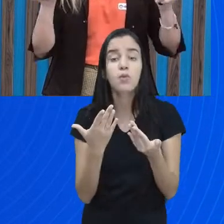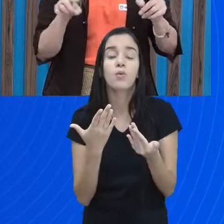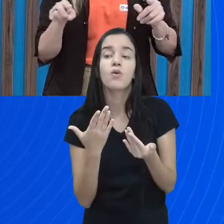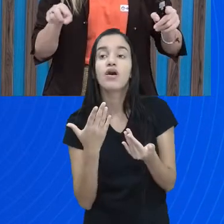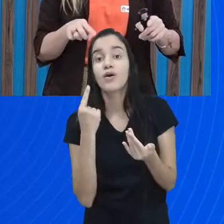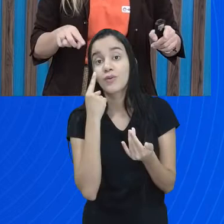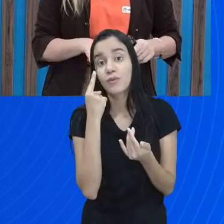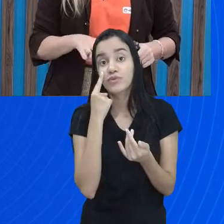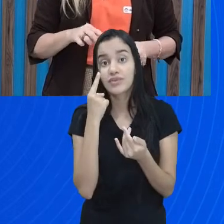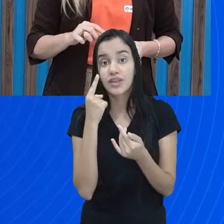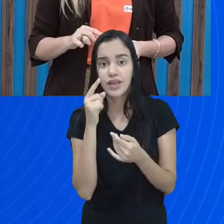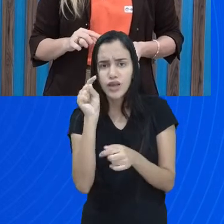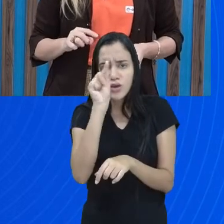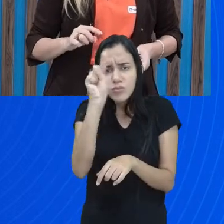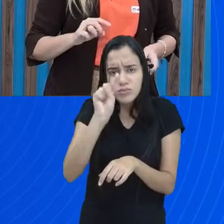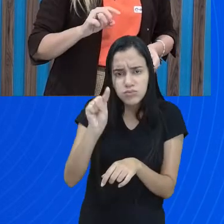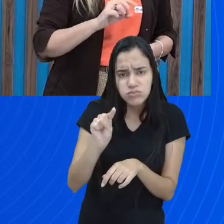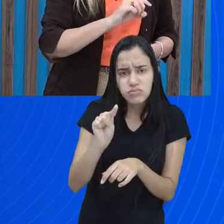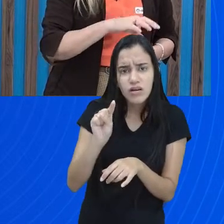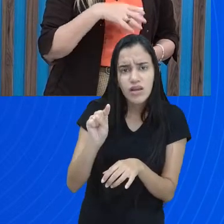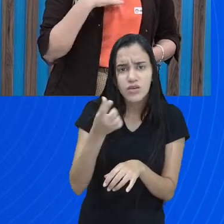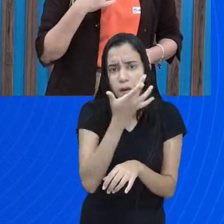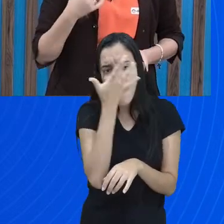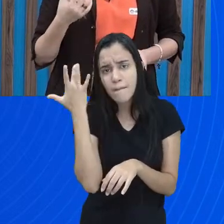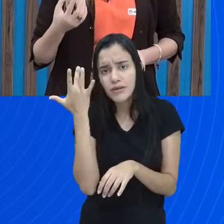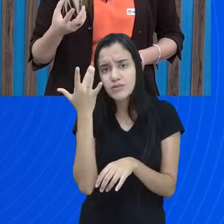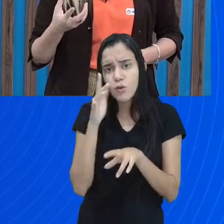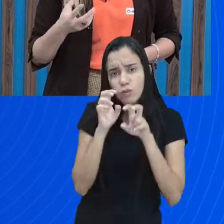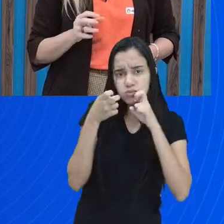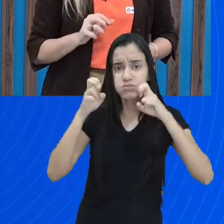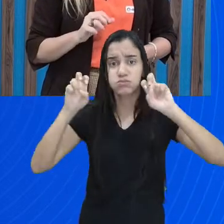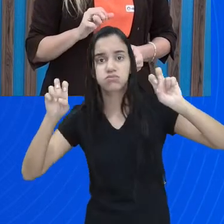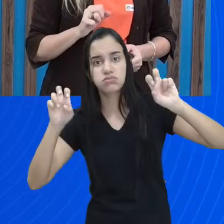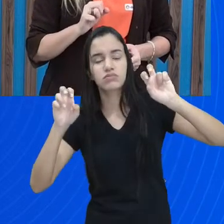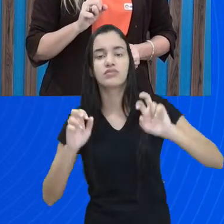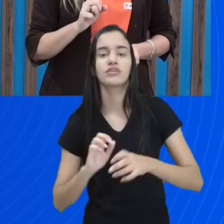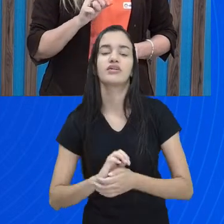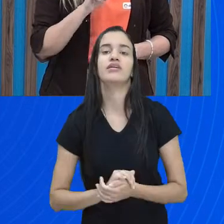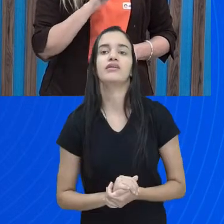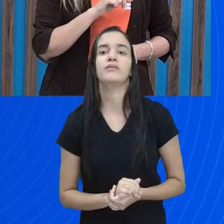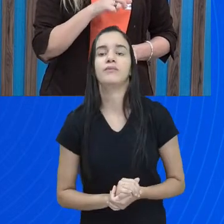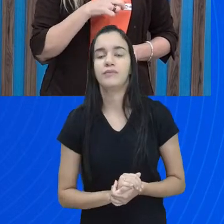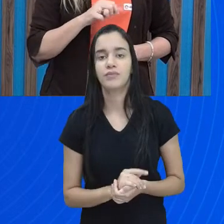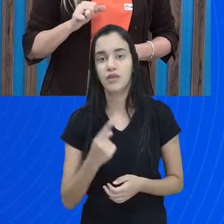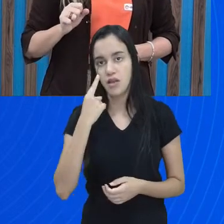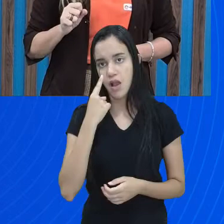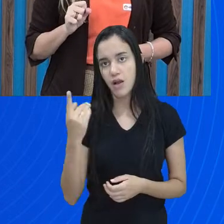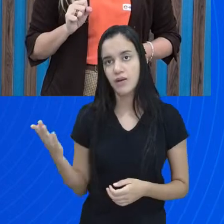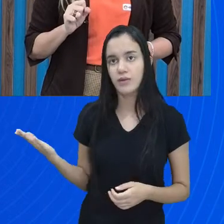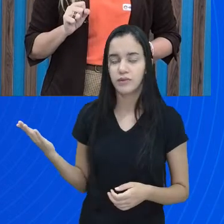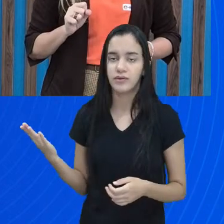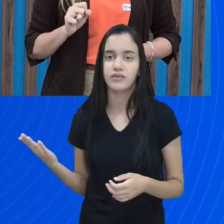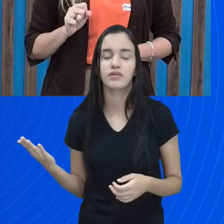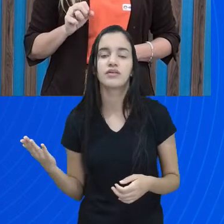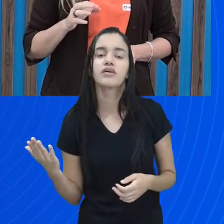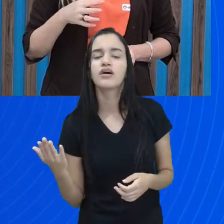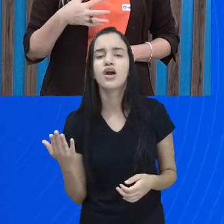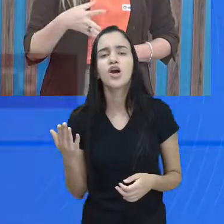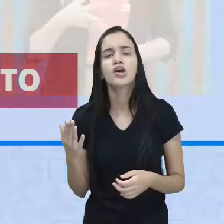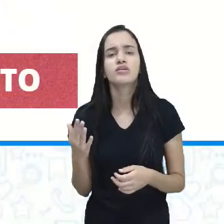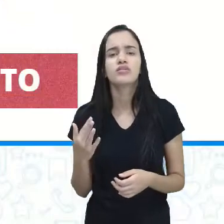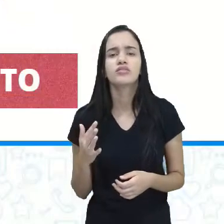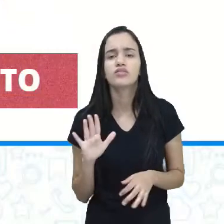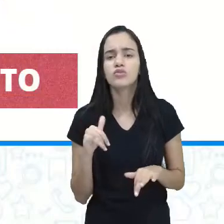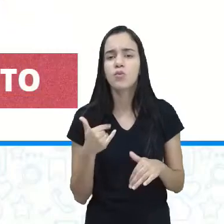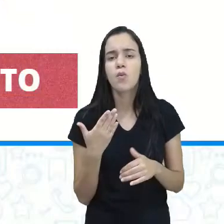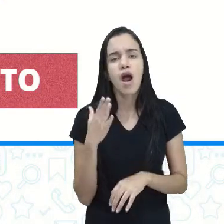esses raios assim, é porque alguém está gritando. Esse outro aí do cochicho, como é que eu sei